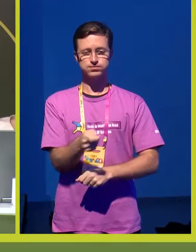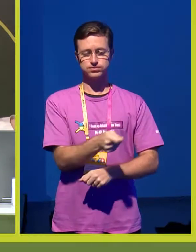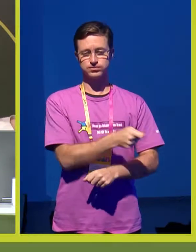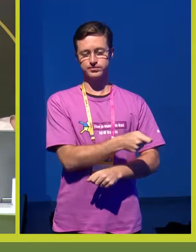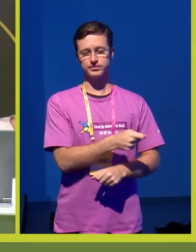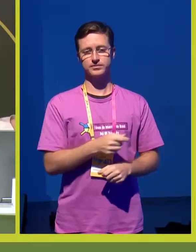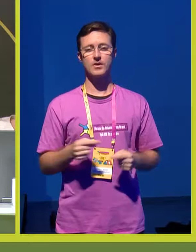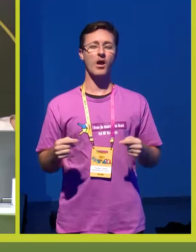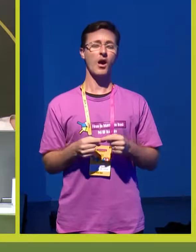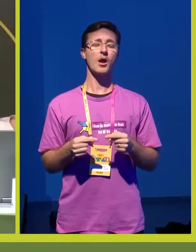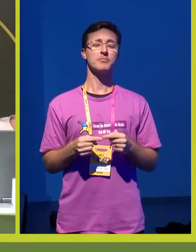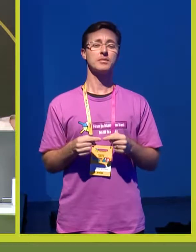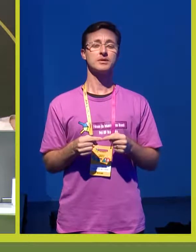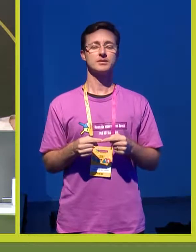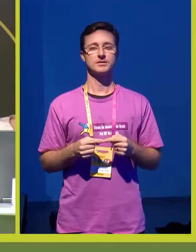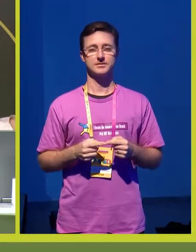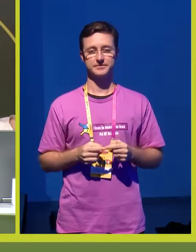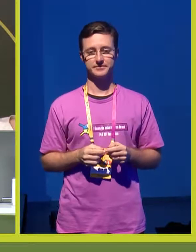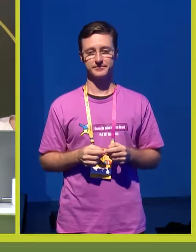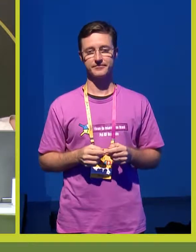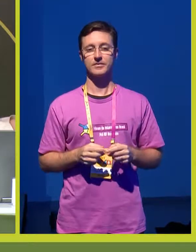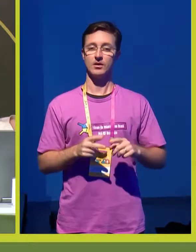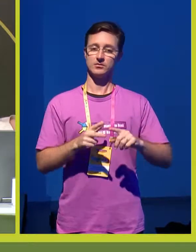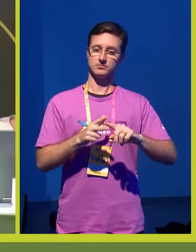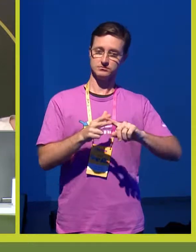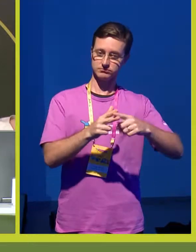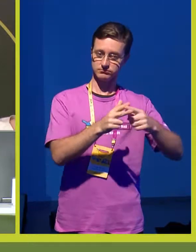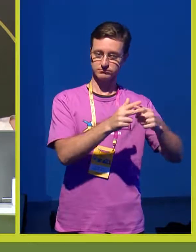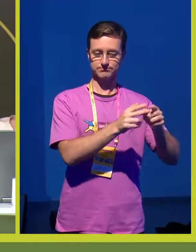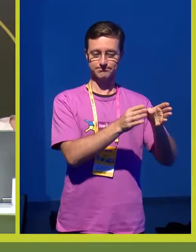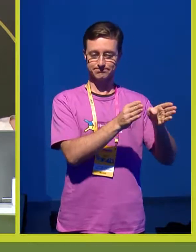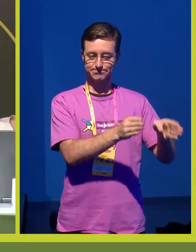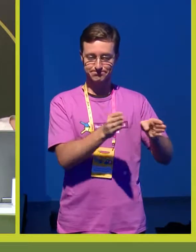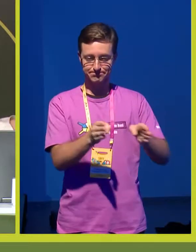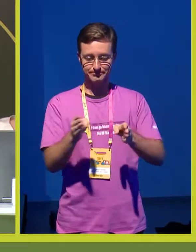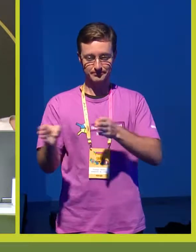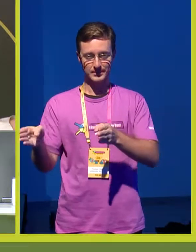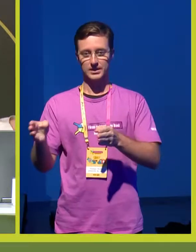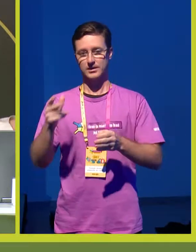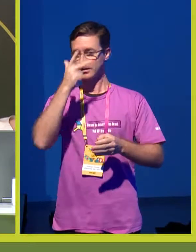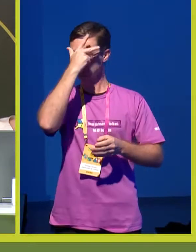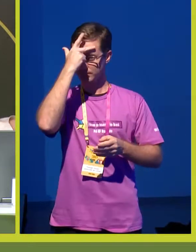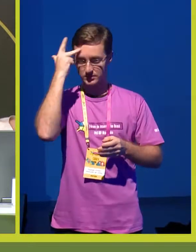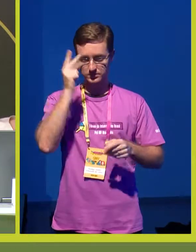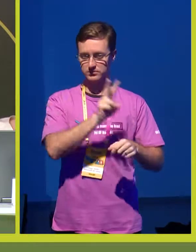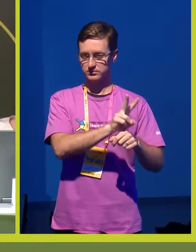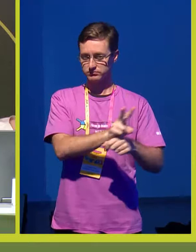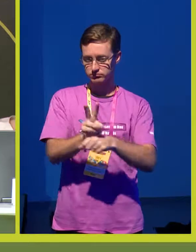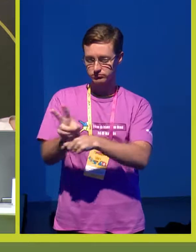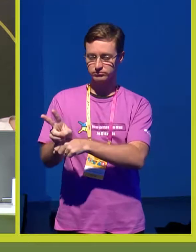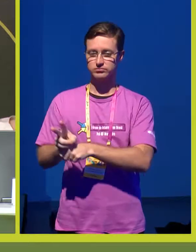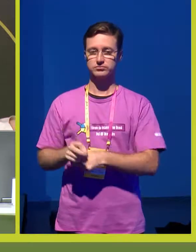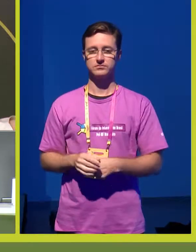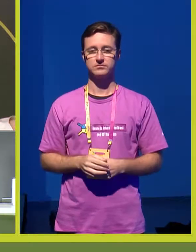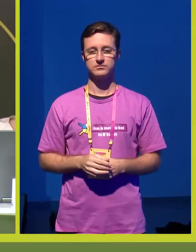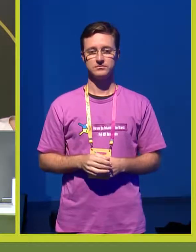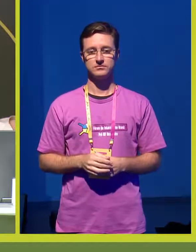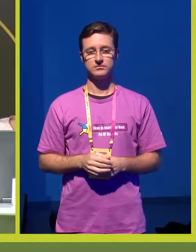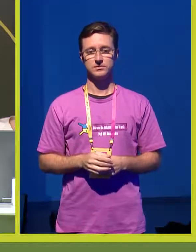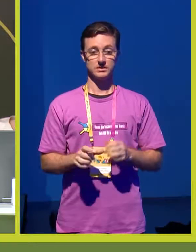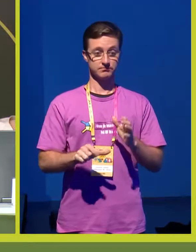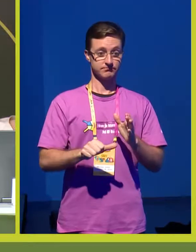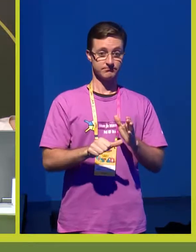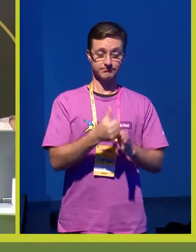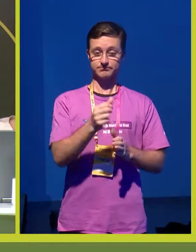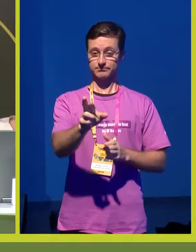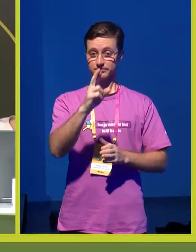senso, manutenção da ordem, proteção de bens e pessoas, a primeira resposta